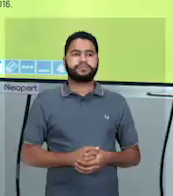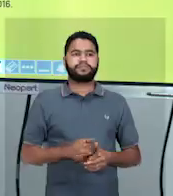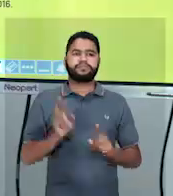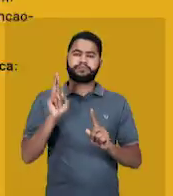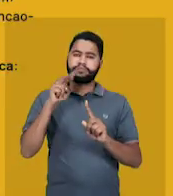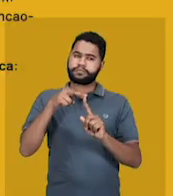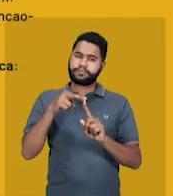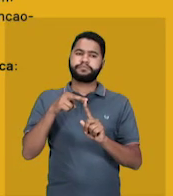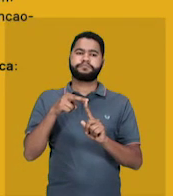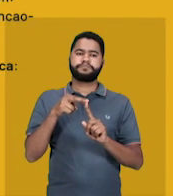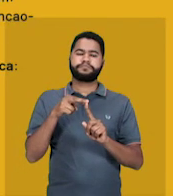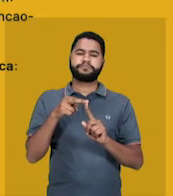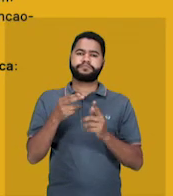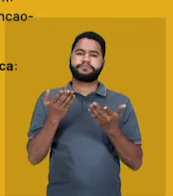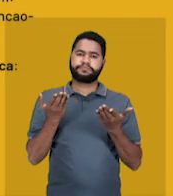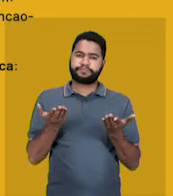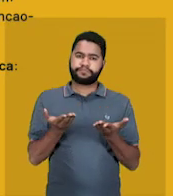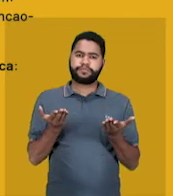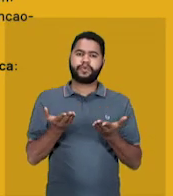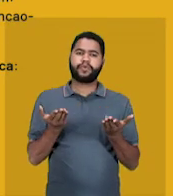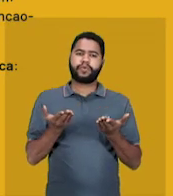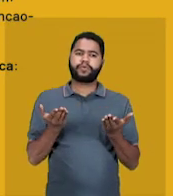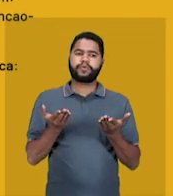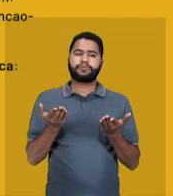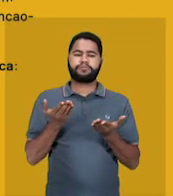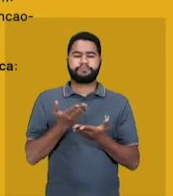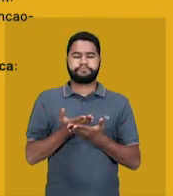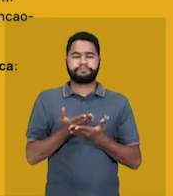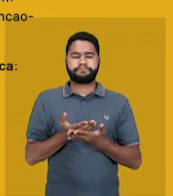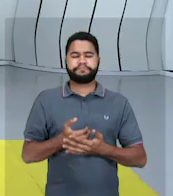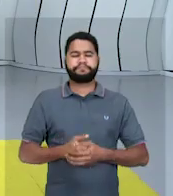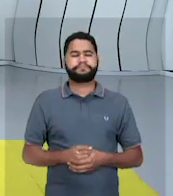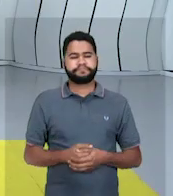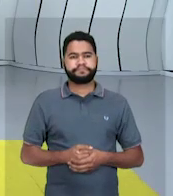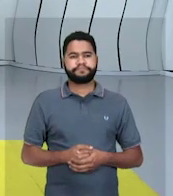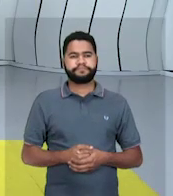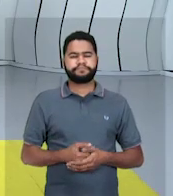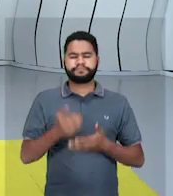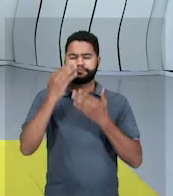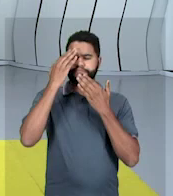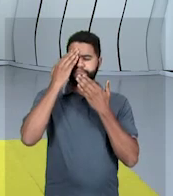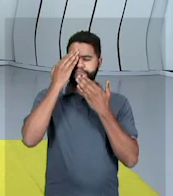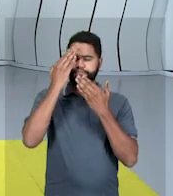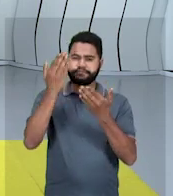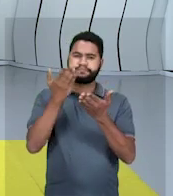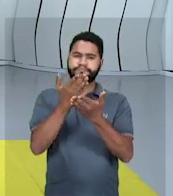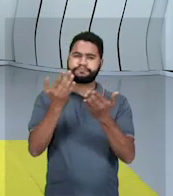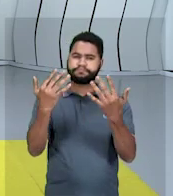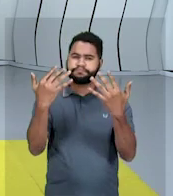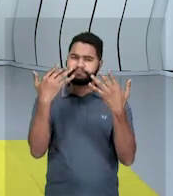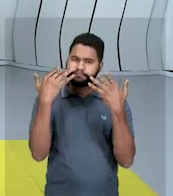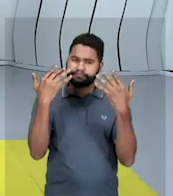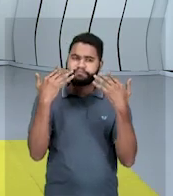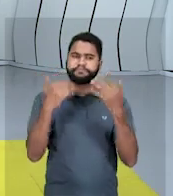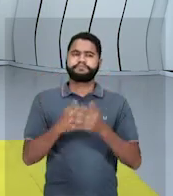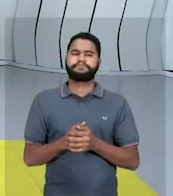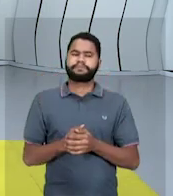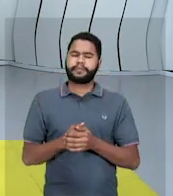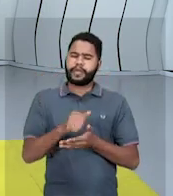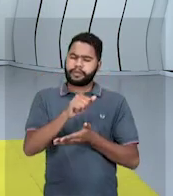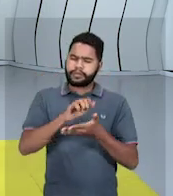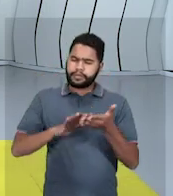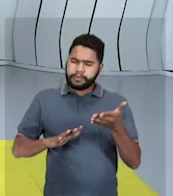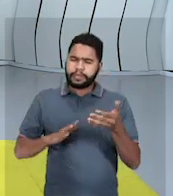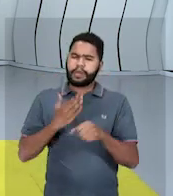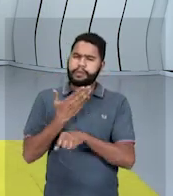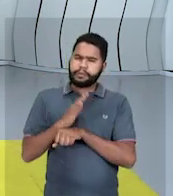Oi e essa nossa referência bibliográfica da nossa aula de hoje eu agradeço pela sua atenção faça